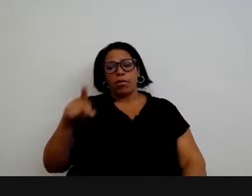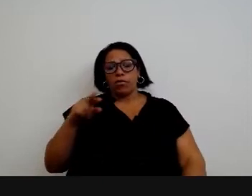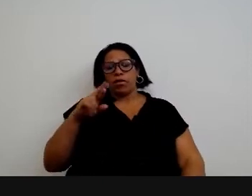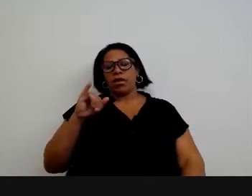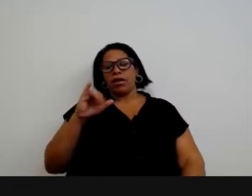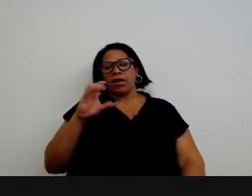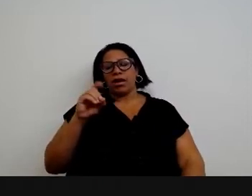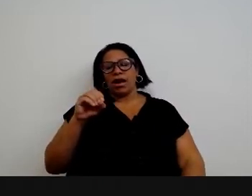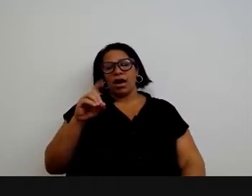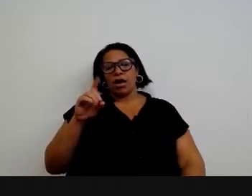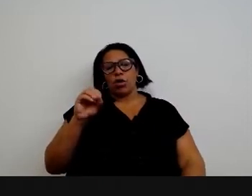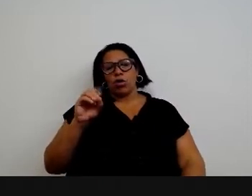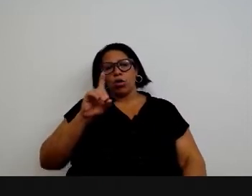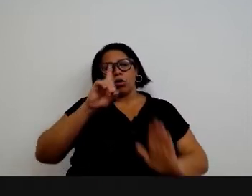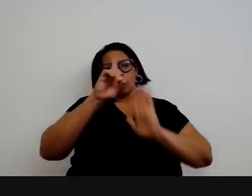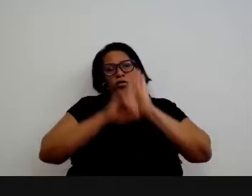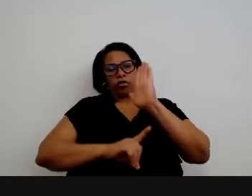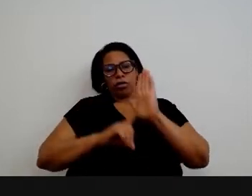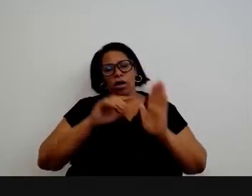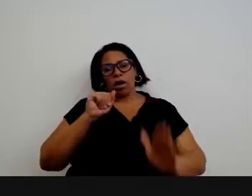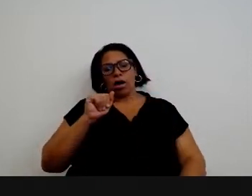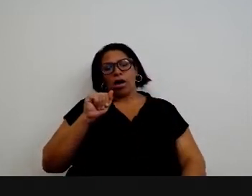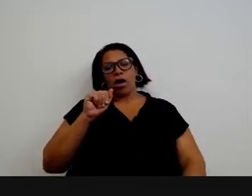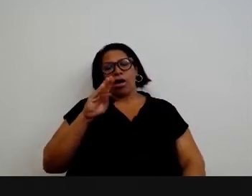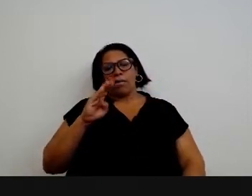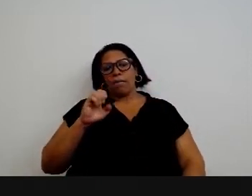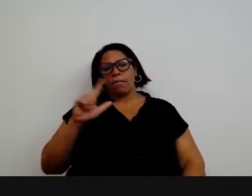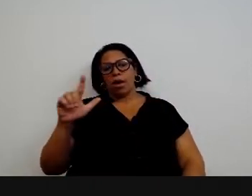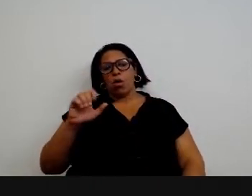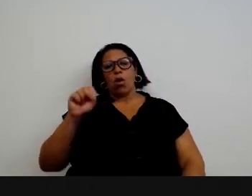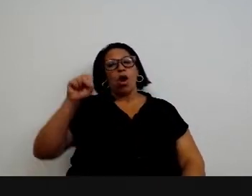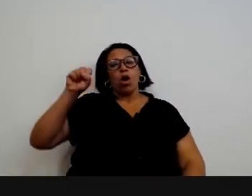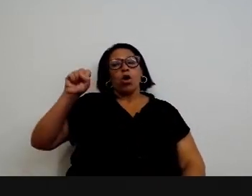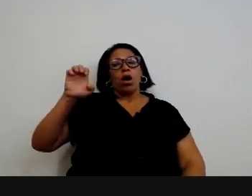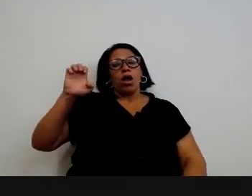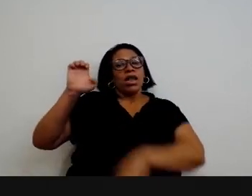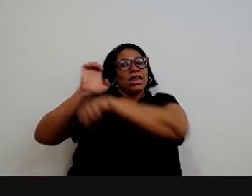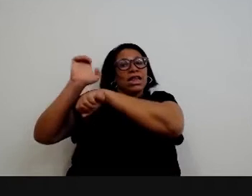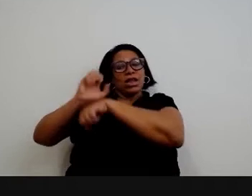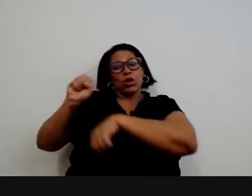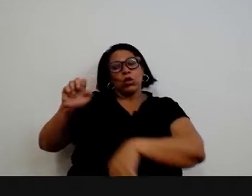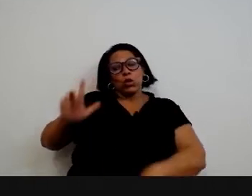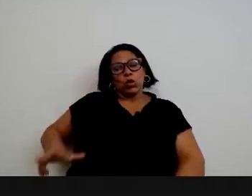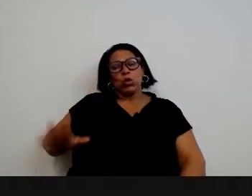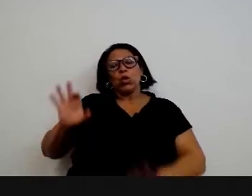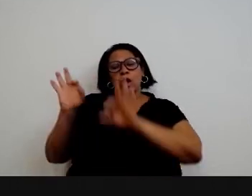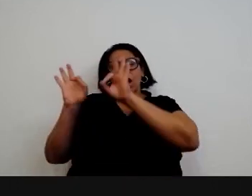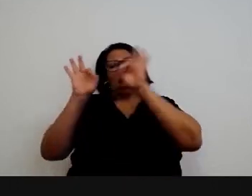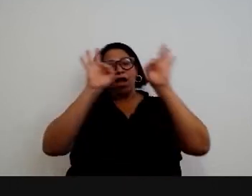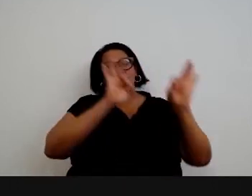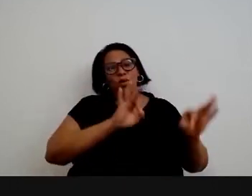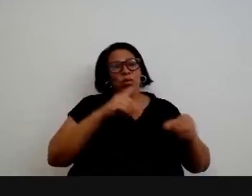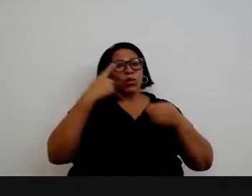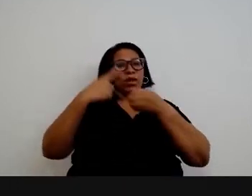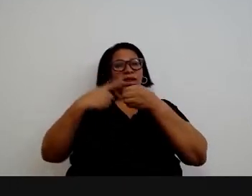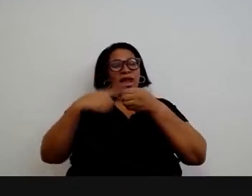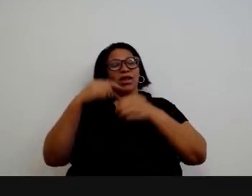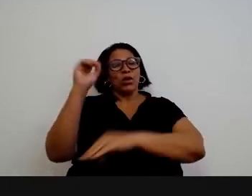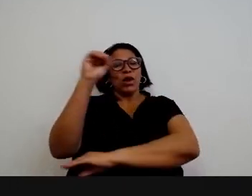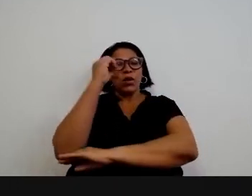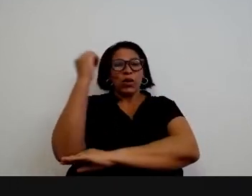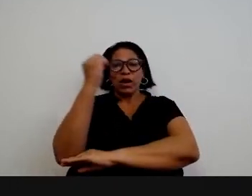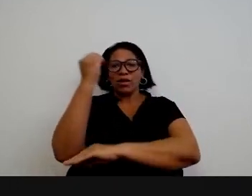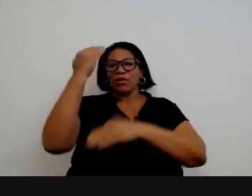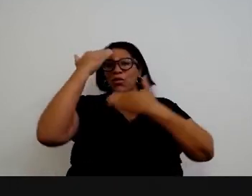Ricardo Simas, diretor da ABEL da região sul, está assistindo o evento lá de Uruguaiana, no Rio Grande do